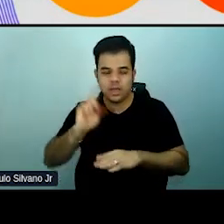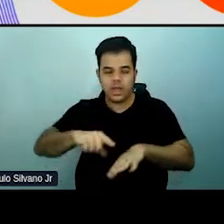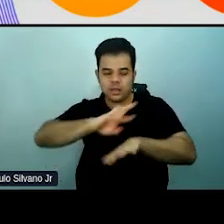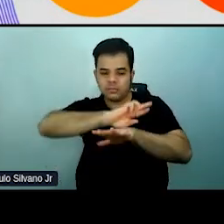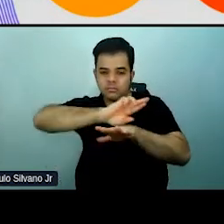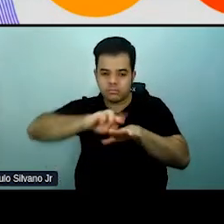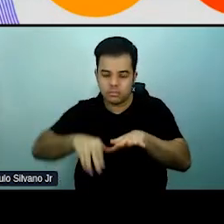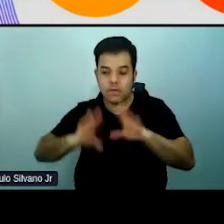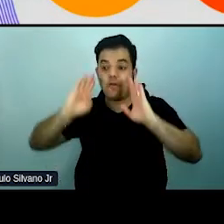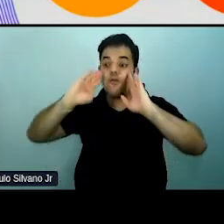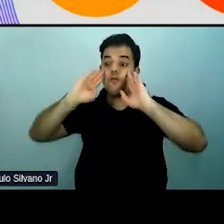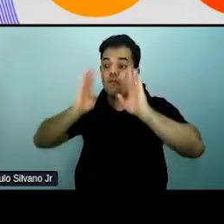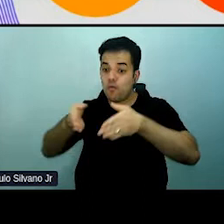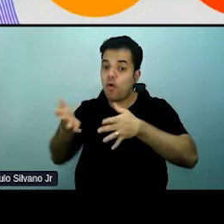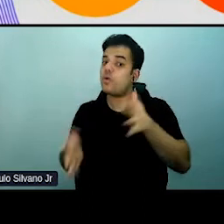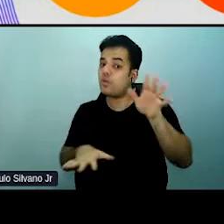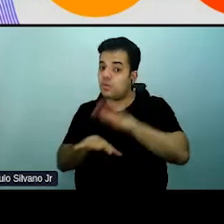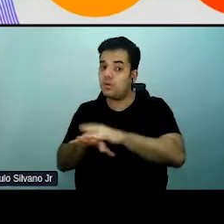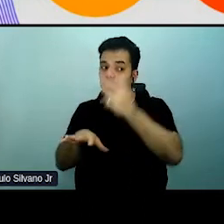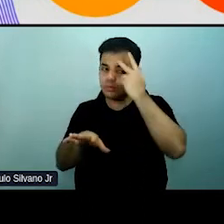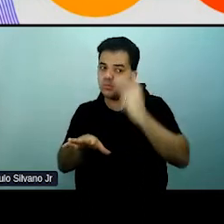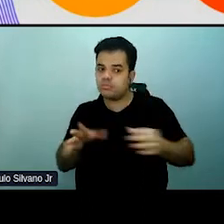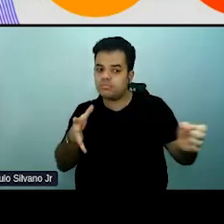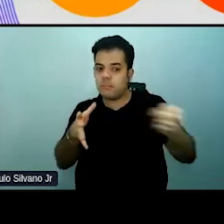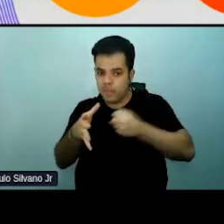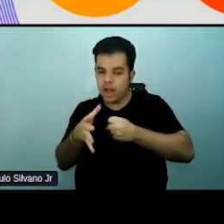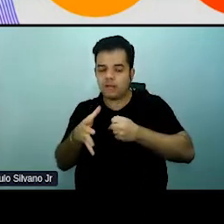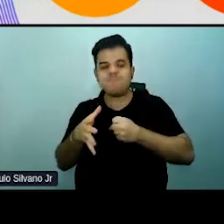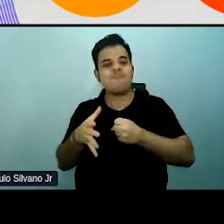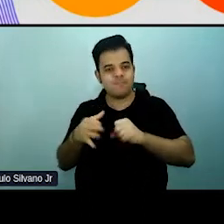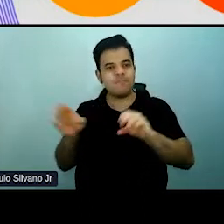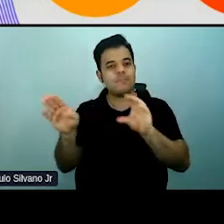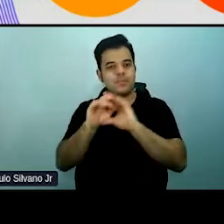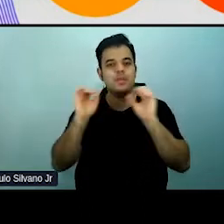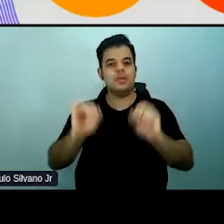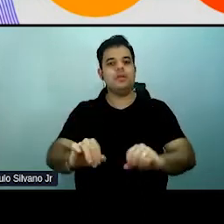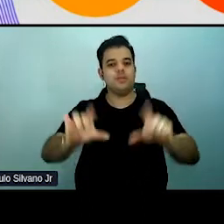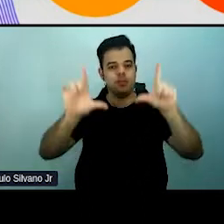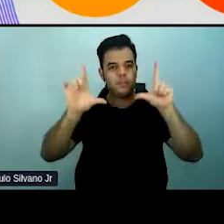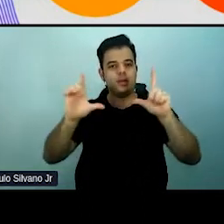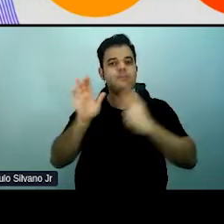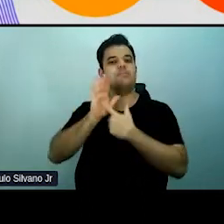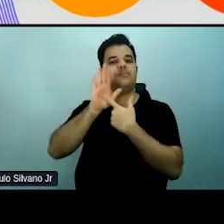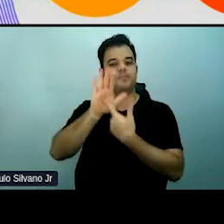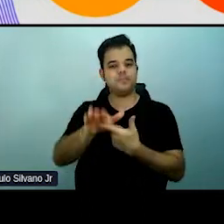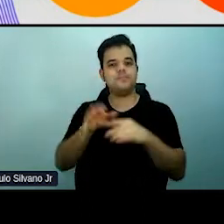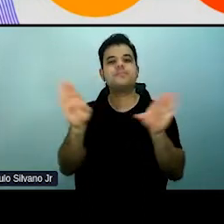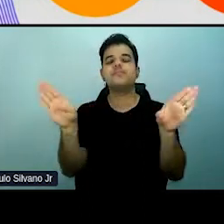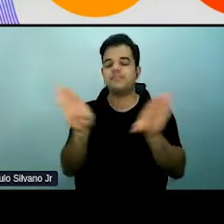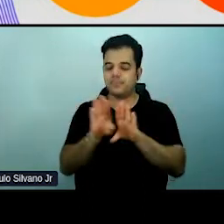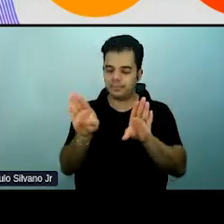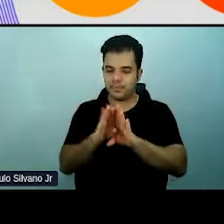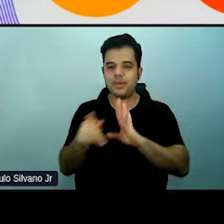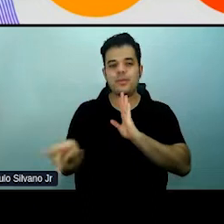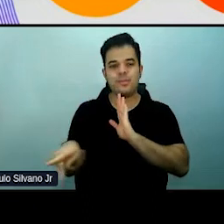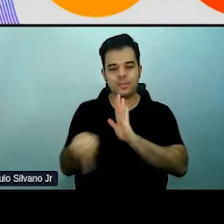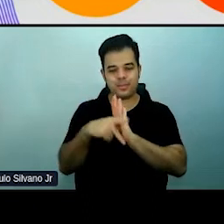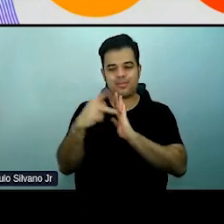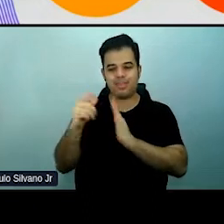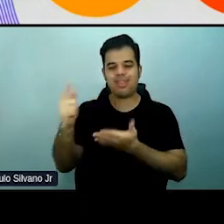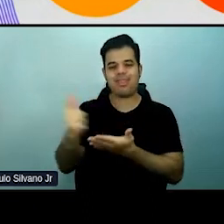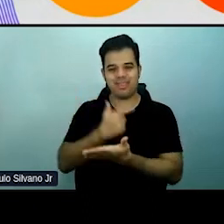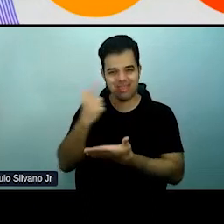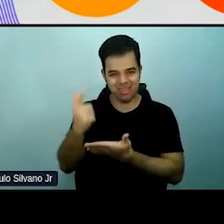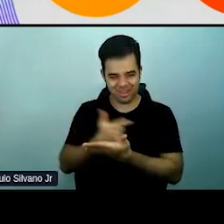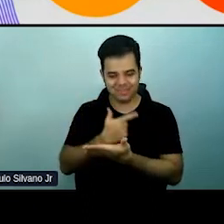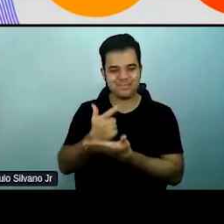um foco na inclusão das pessoas, né? Então a gente trouxe até um quadro também retirado do livro do